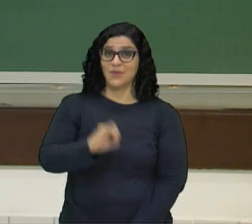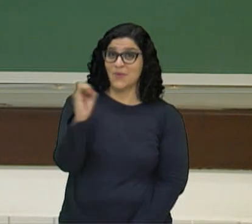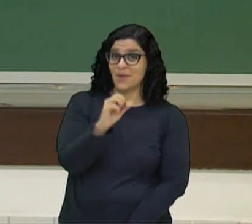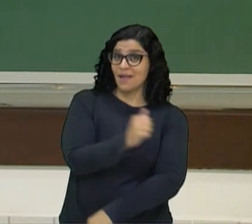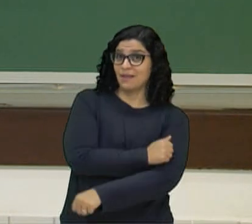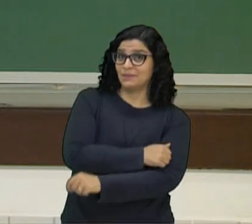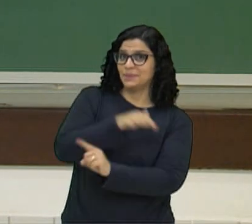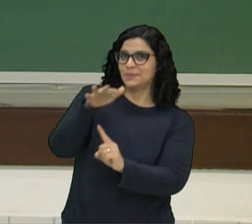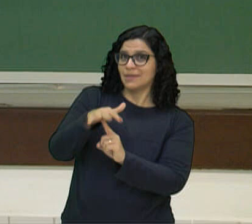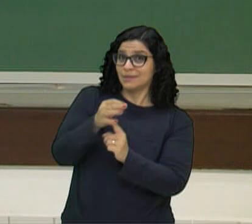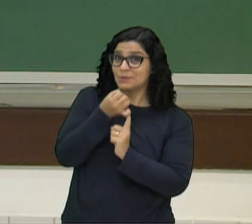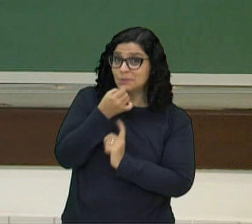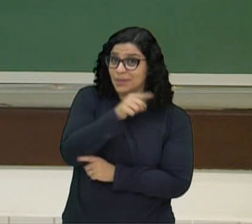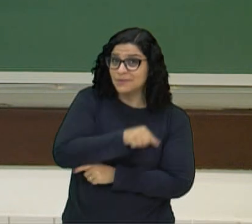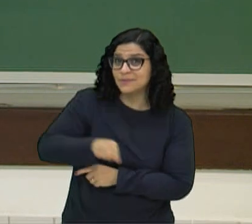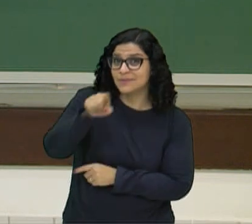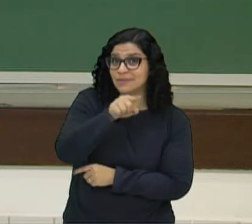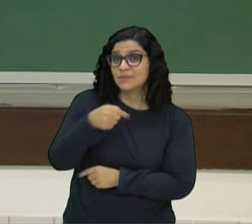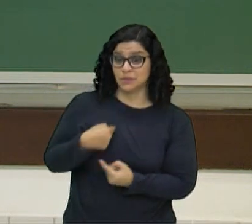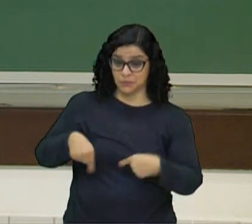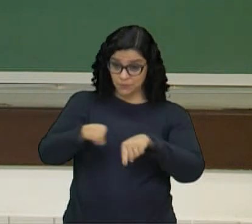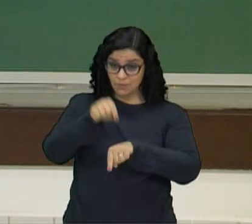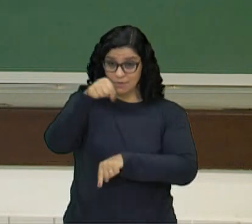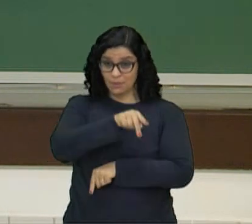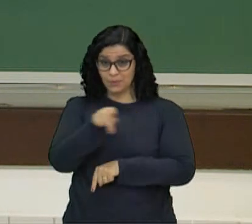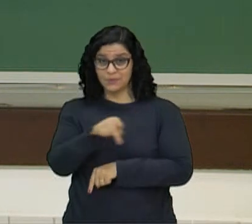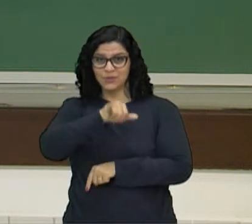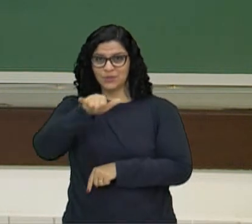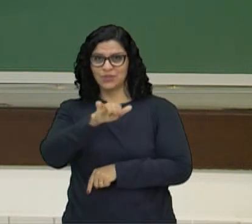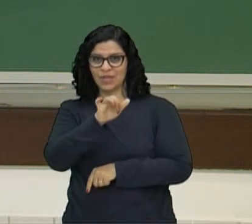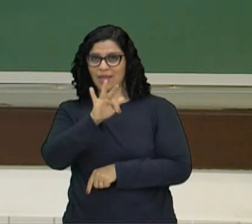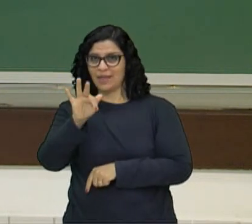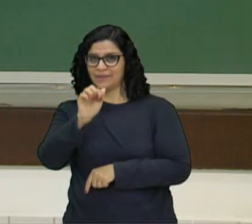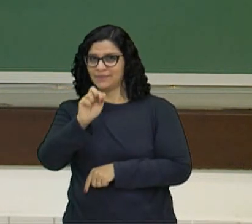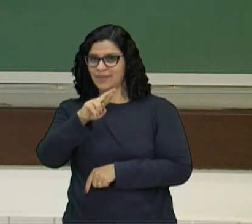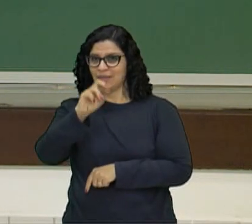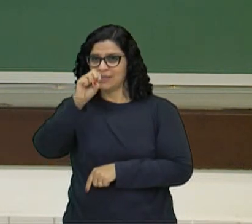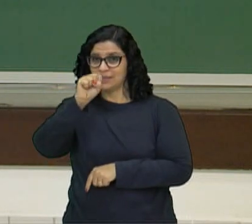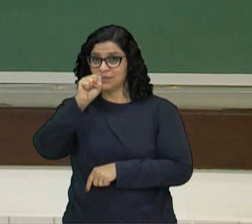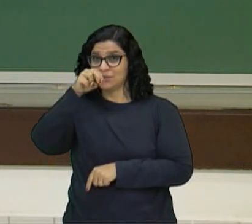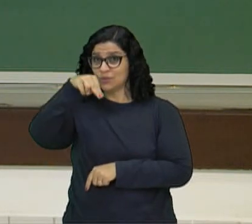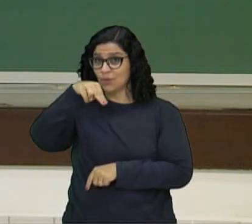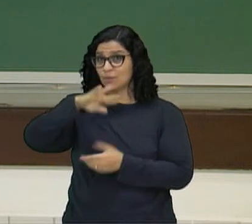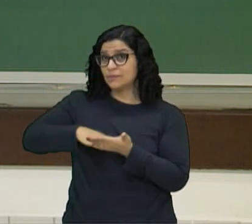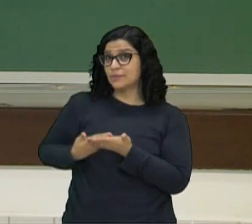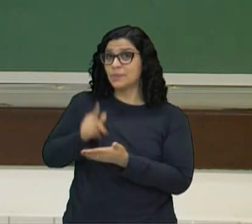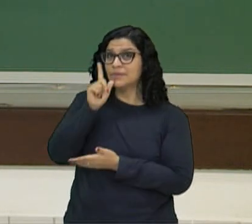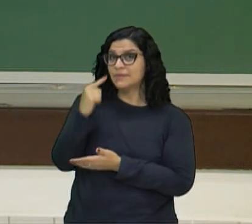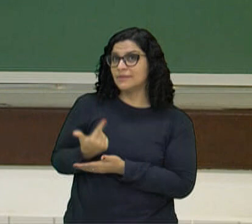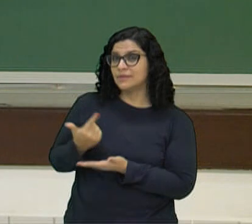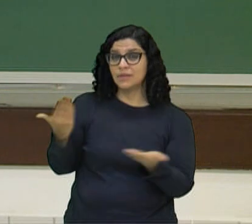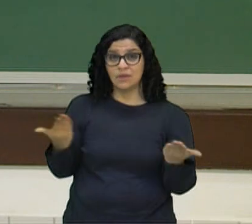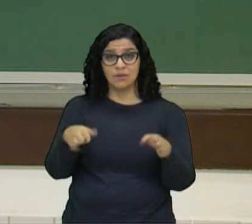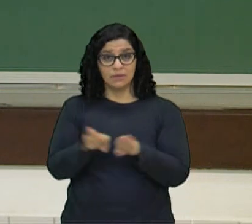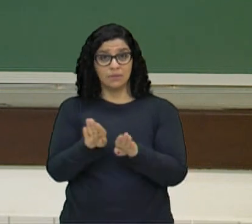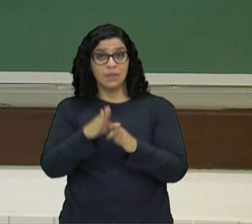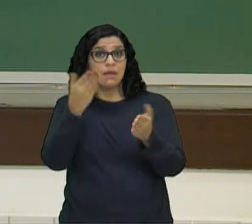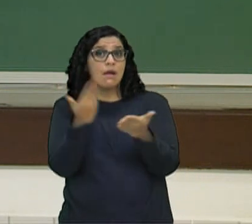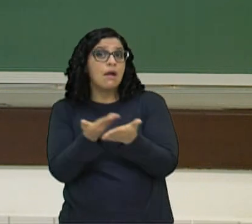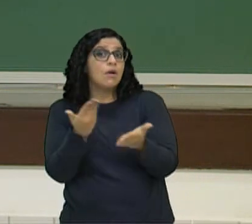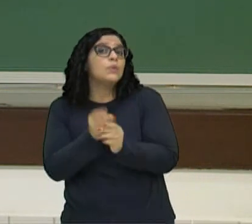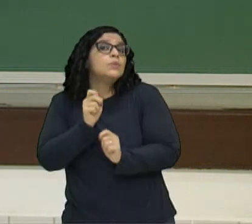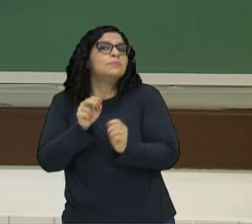Olá, alunos do Paraná, tudo bem com vocês? Novamente eu, professor Jefferson, fazendo a interpretação para Libras, a Lígia, mais uma aula